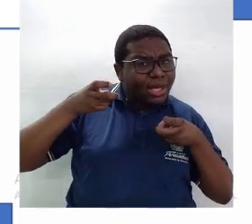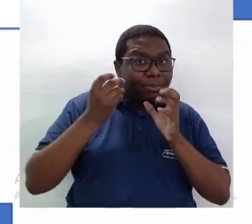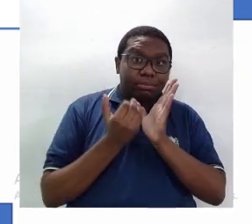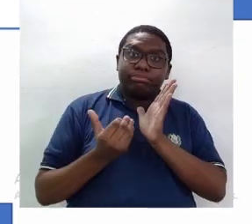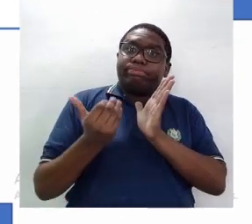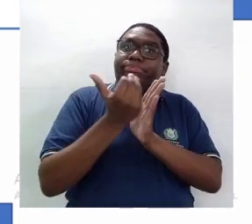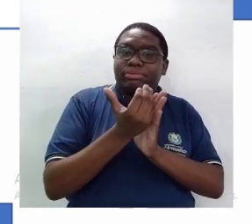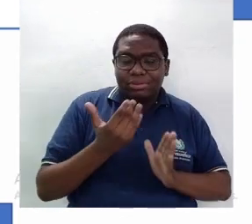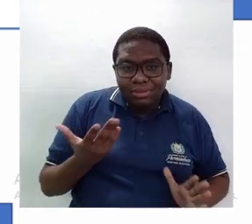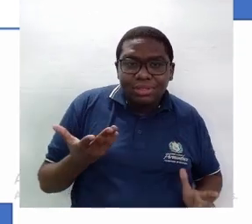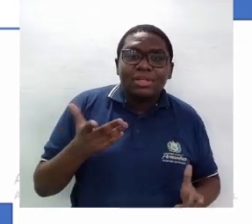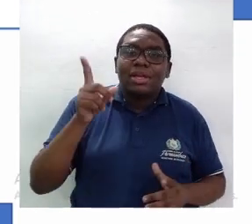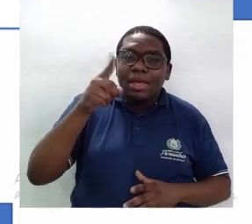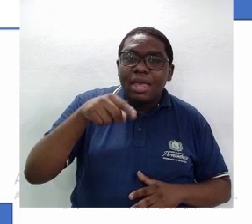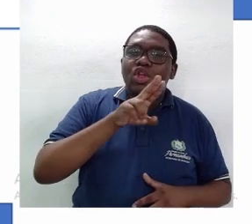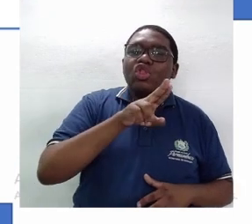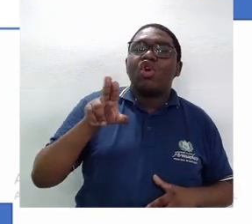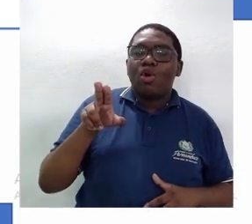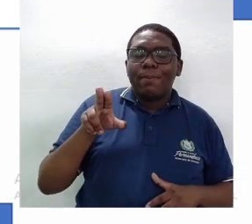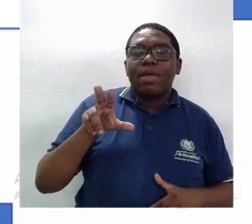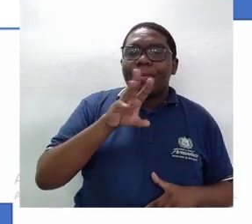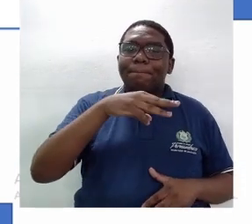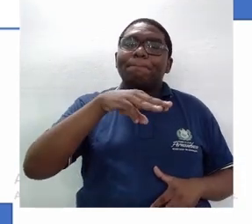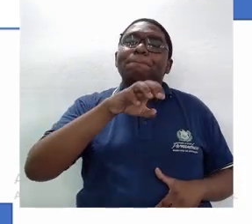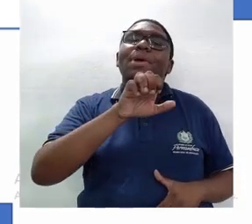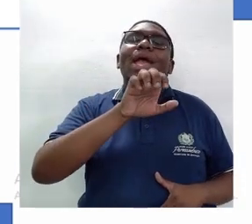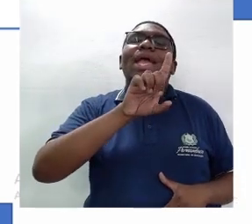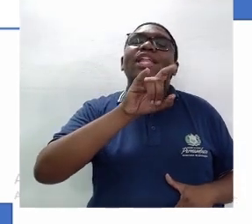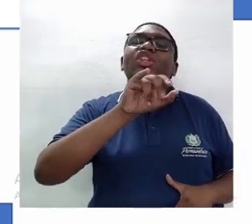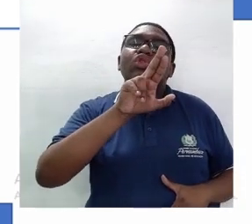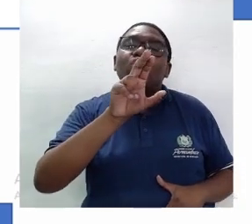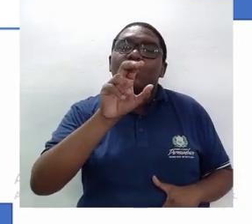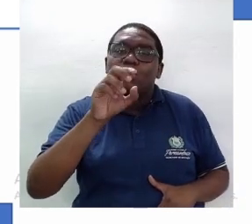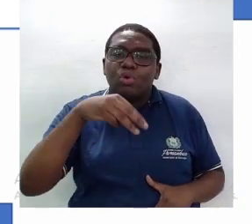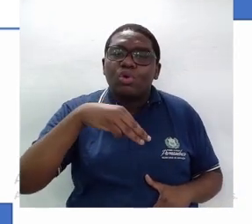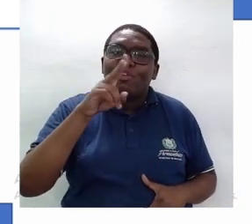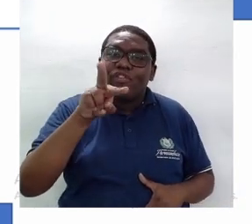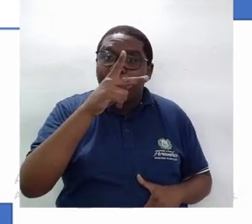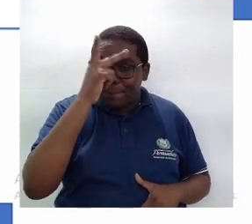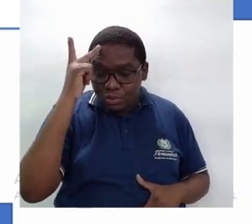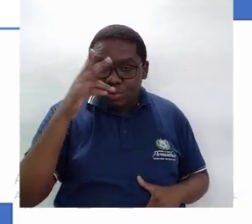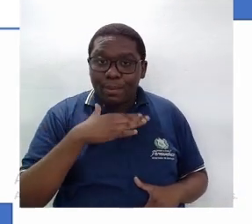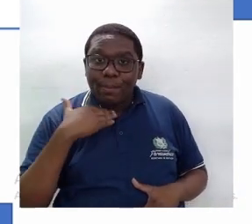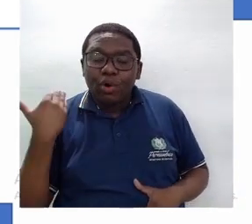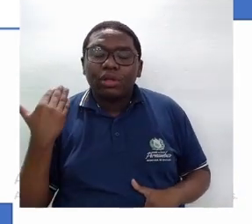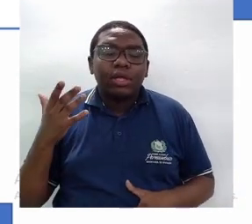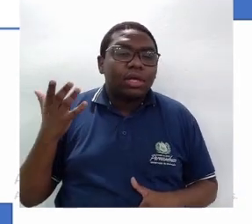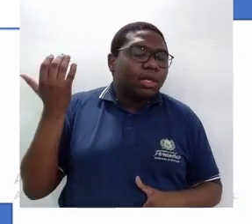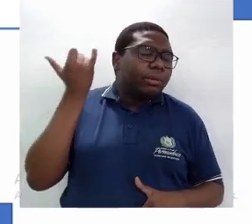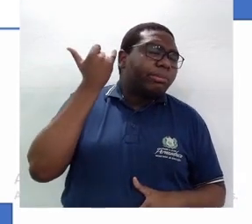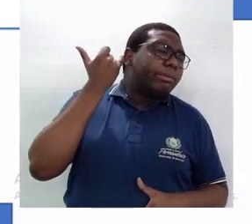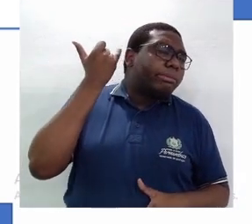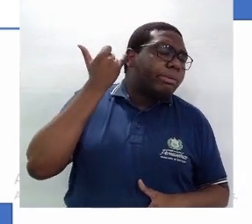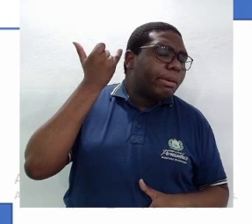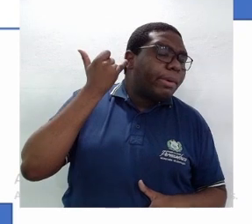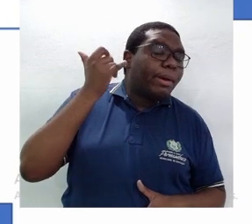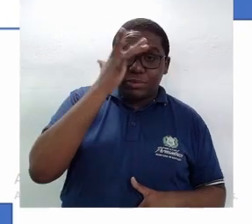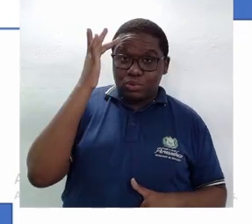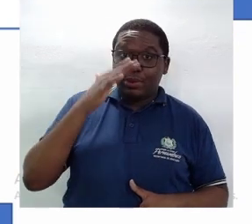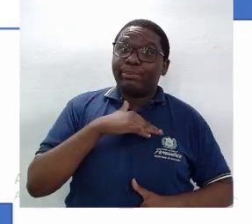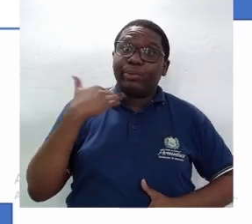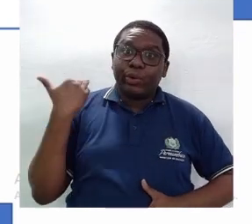normal, denominada médium, pode ver pessoas mortas e ouvir o que dizem, entre outras